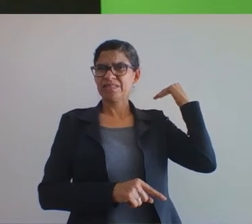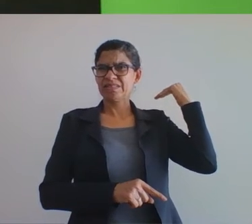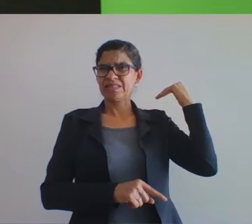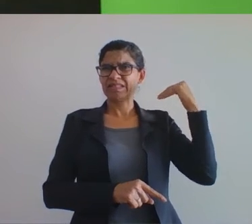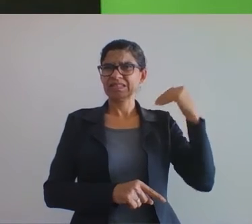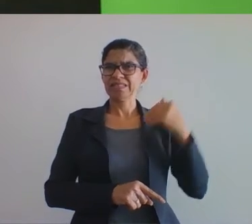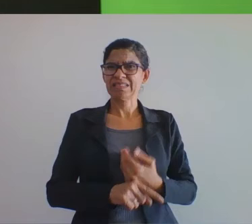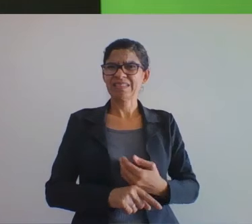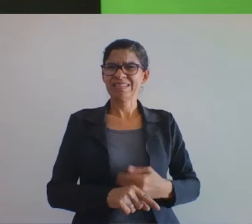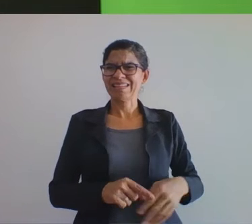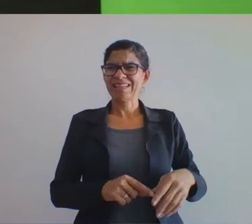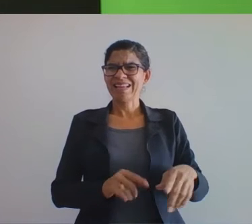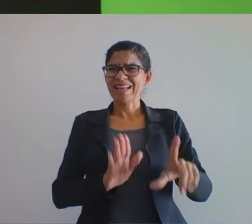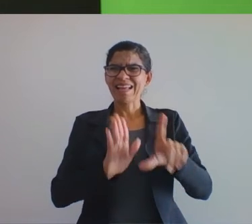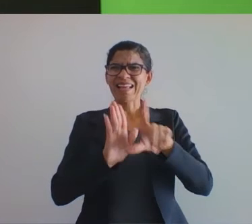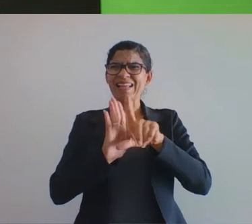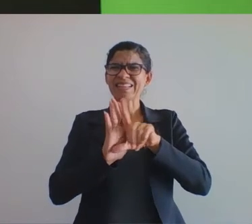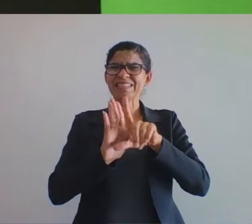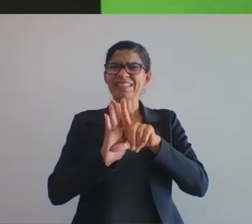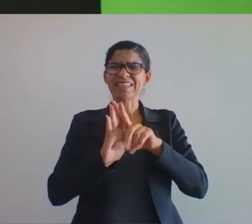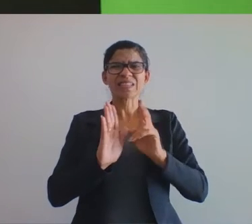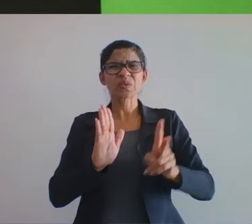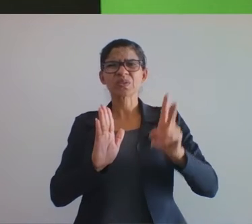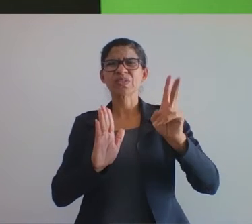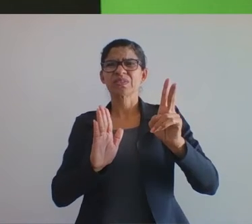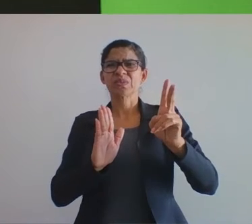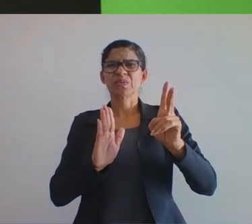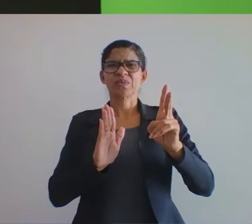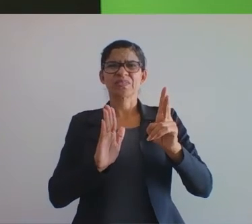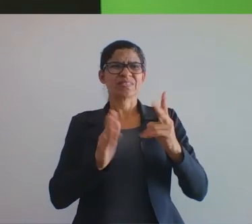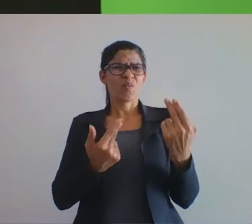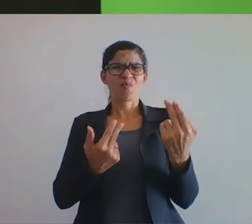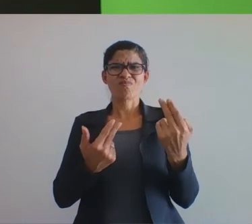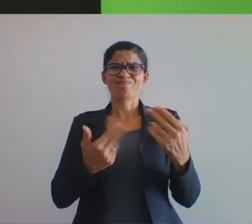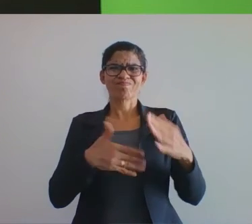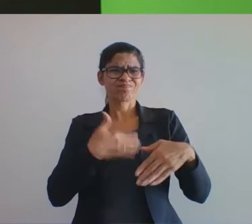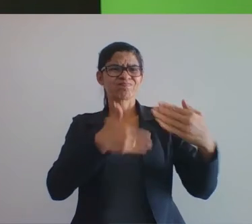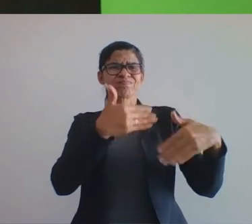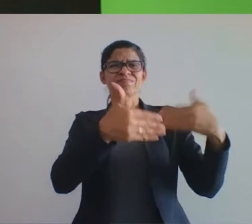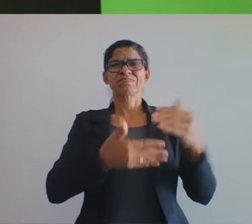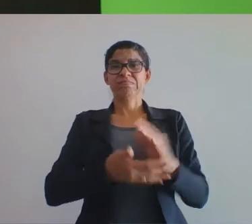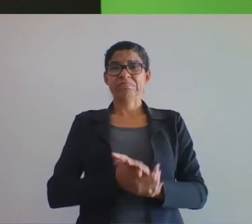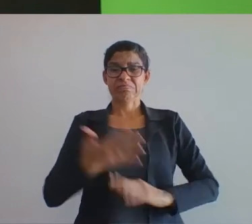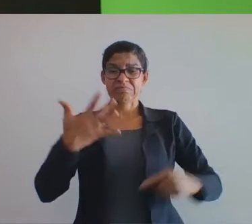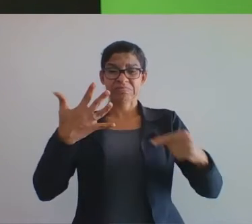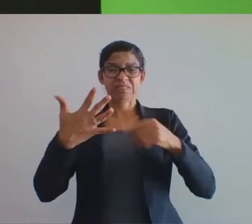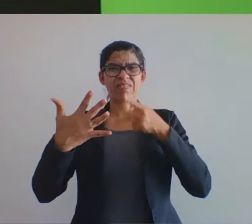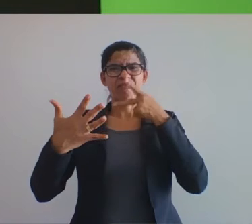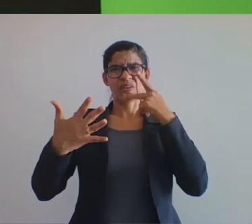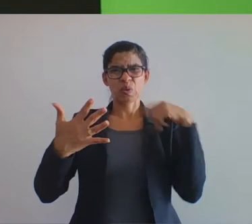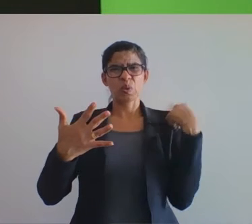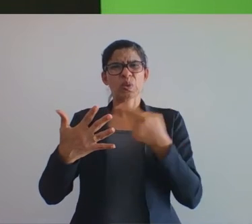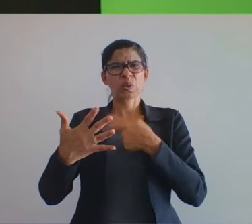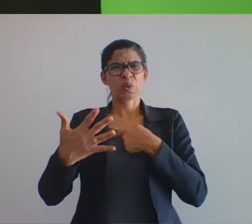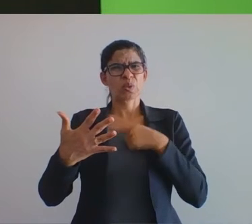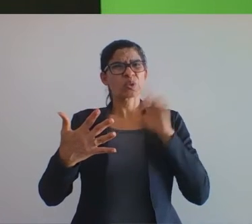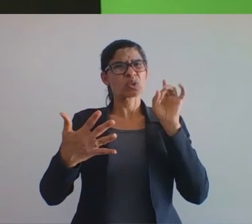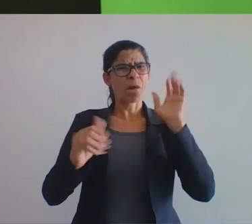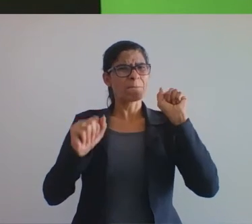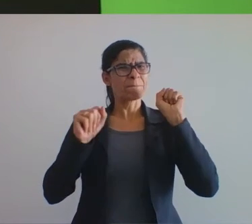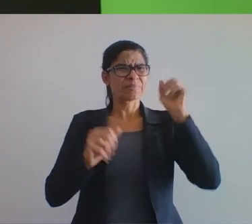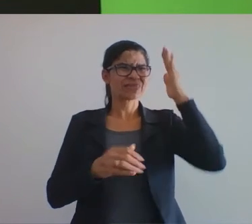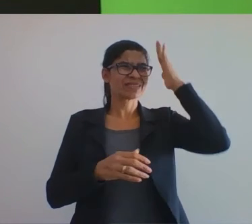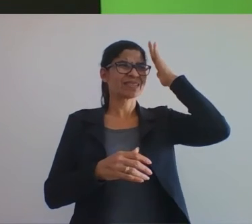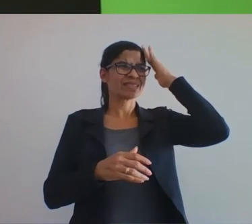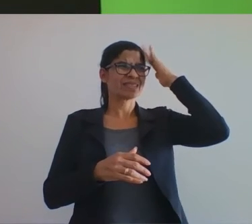a operar como elas fazem. Ele alegou que só podemos saber que os eventos têm